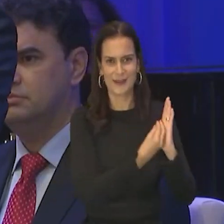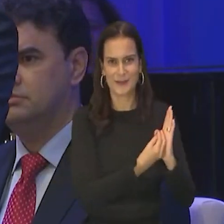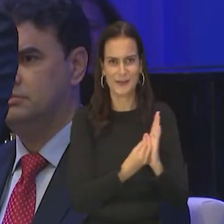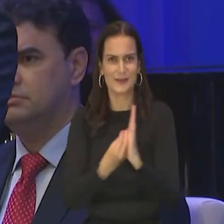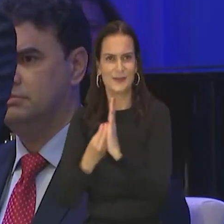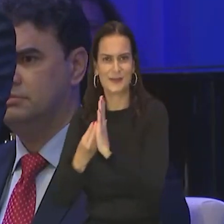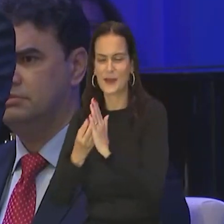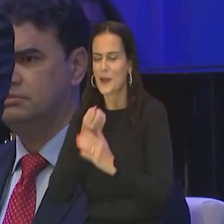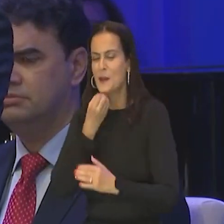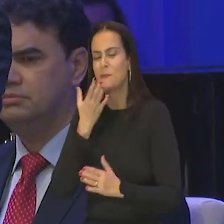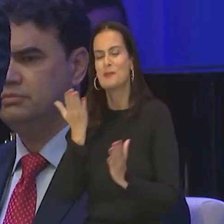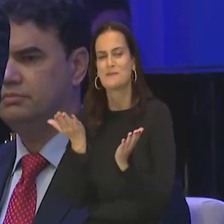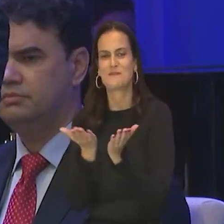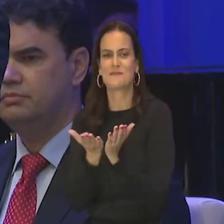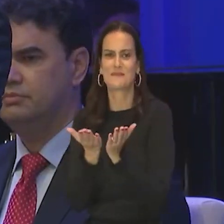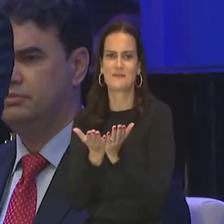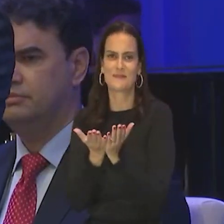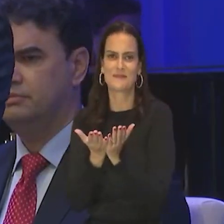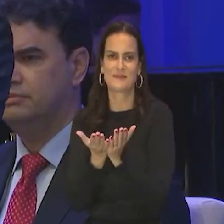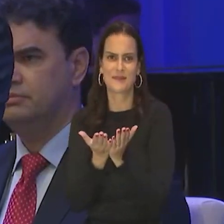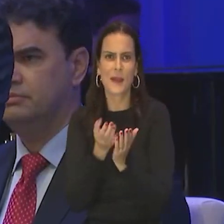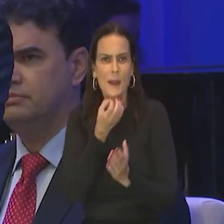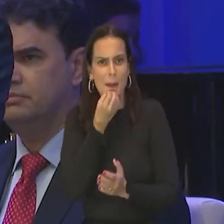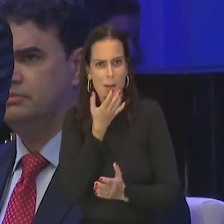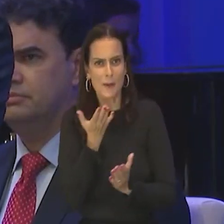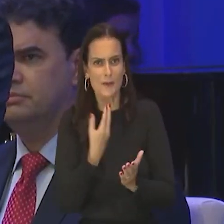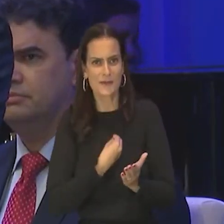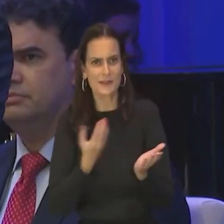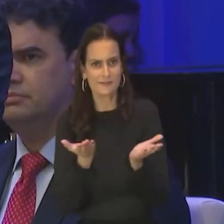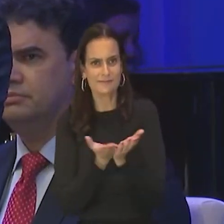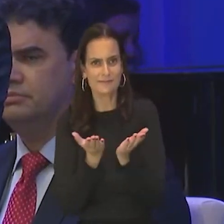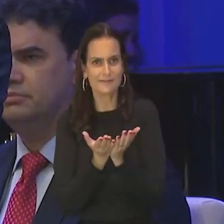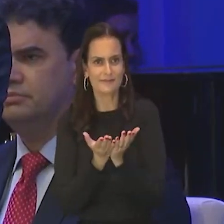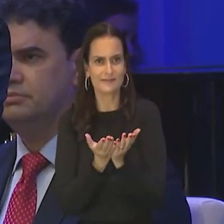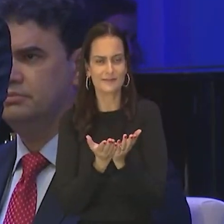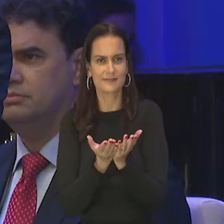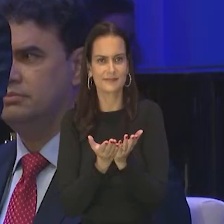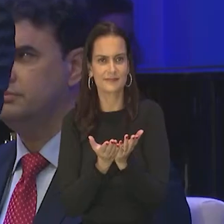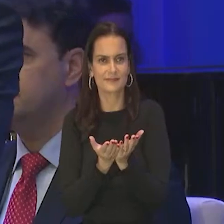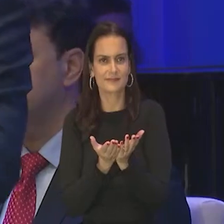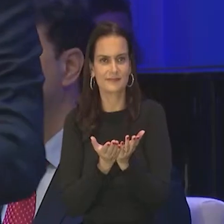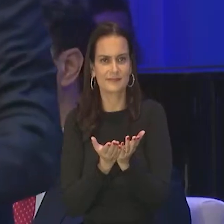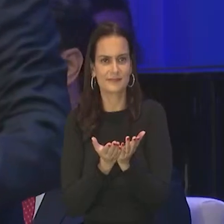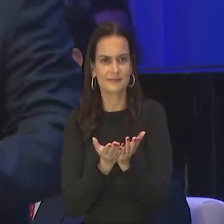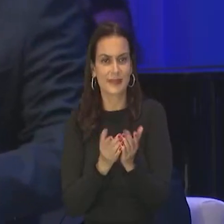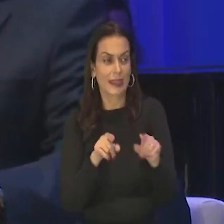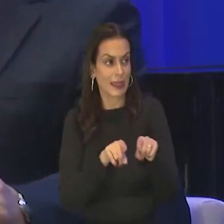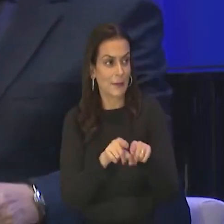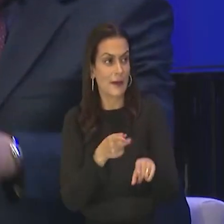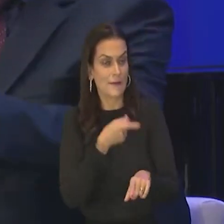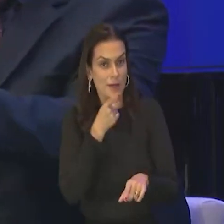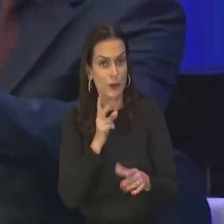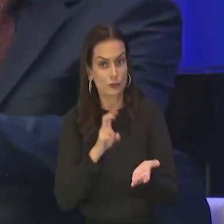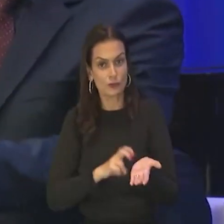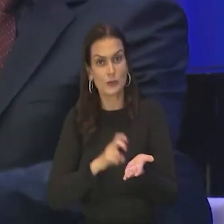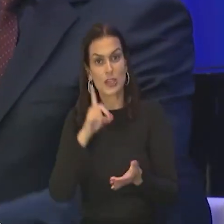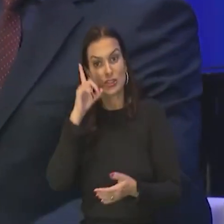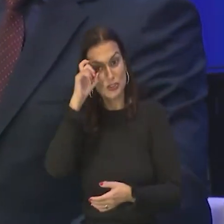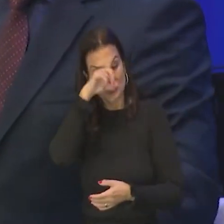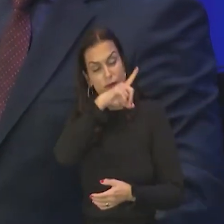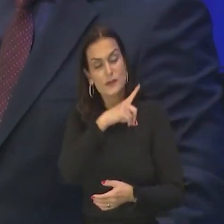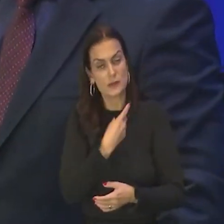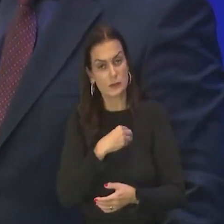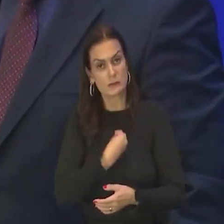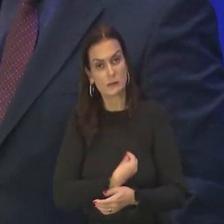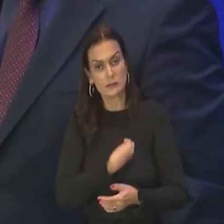irmãos? Vale, Mário, a pena ser crente? A irmã que disse pela manhã, é muito difícil ser